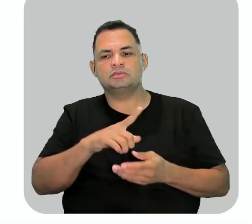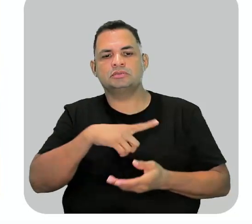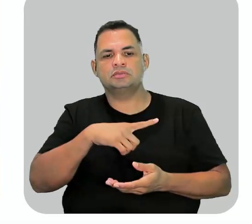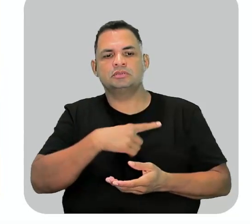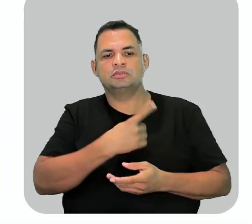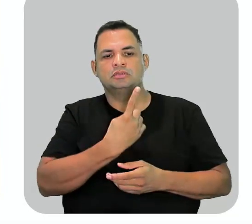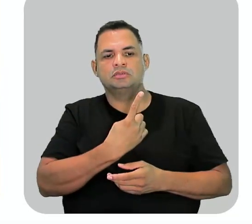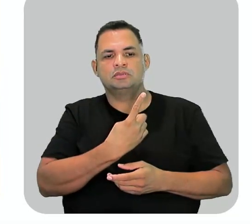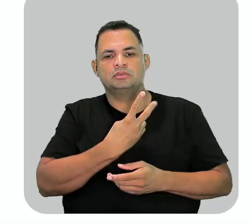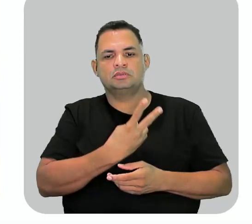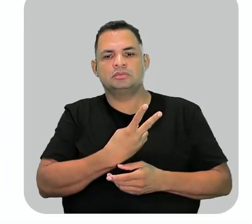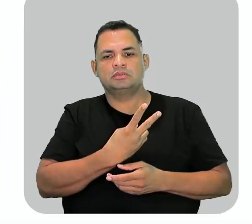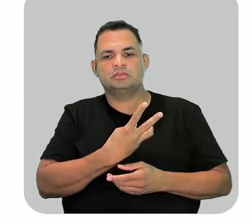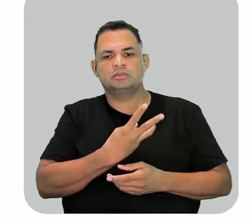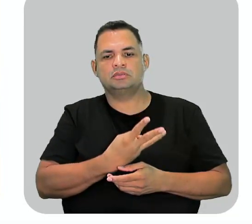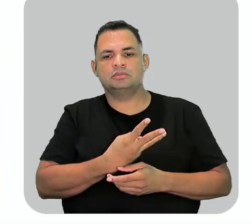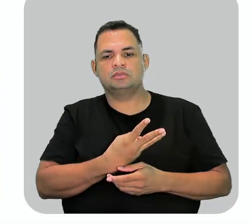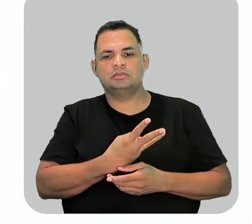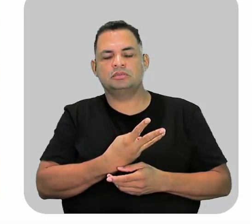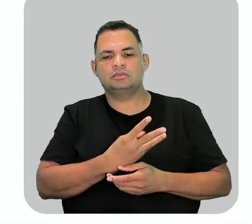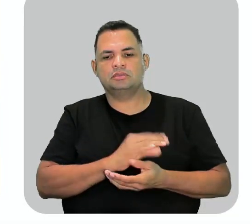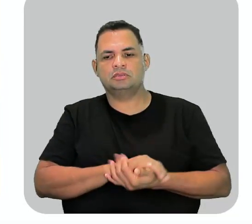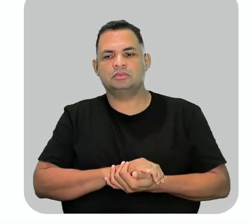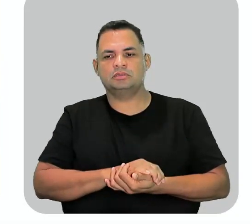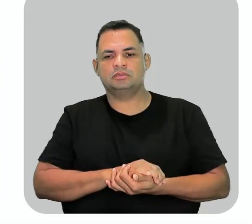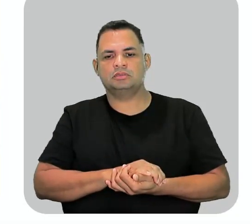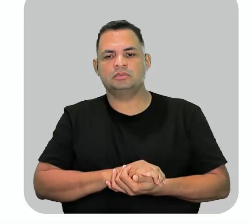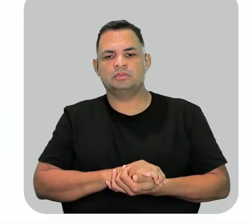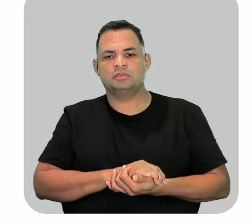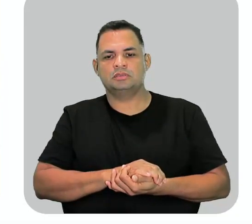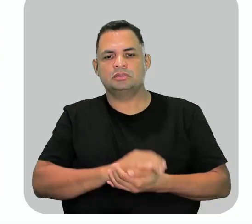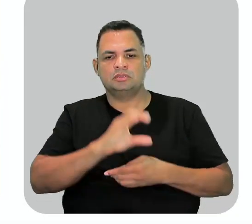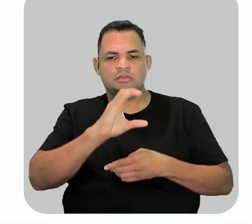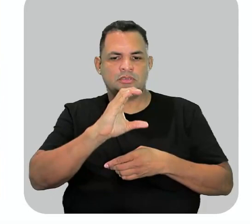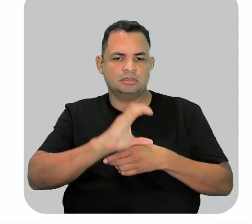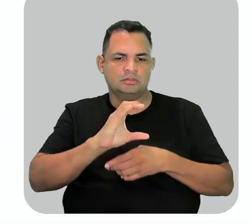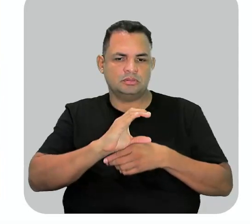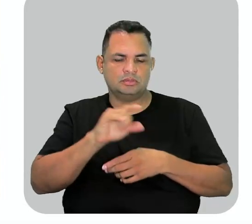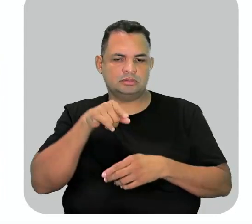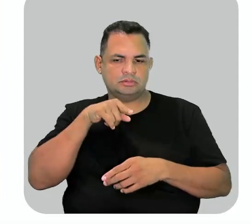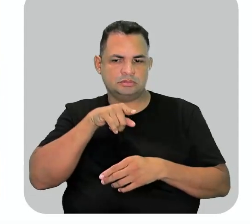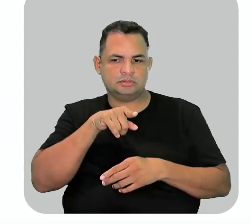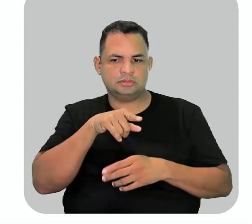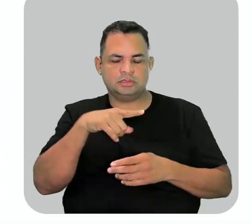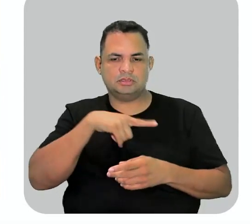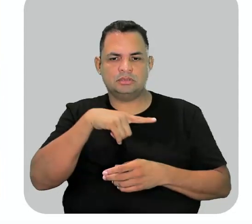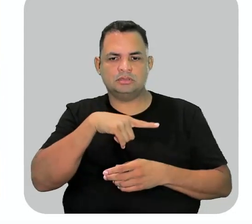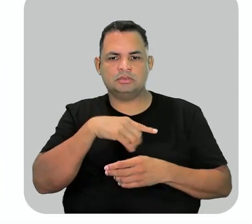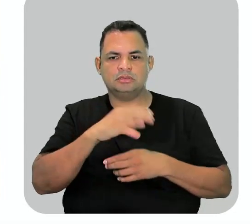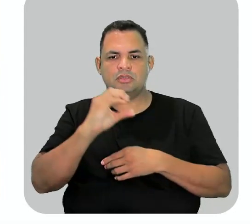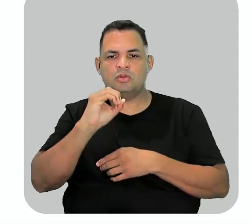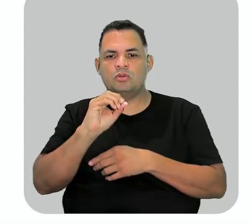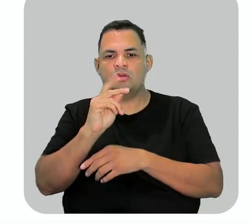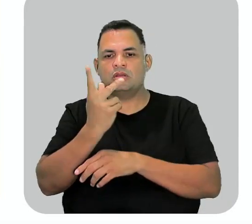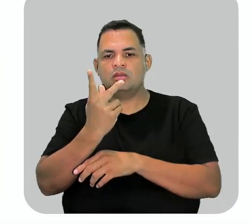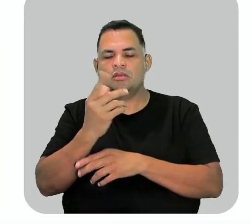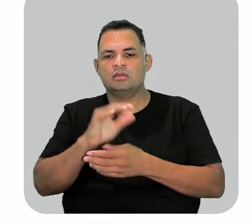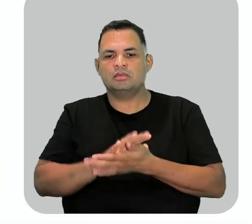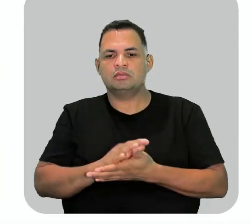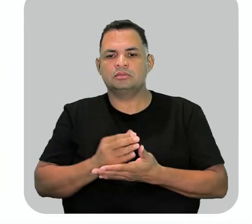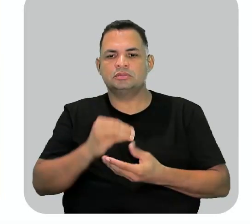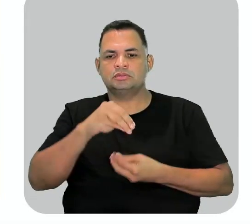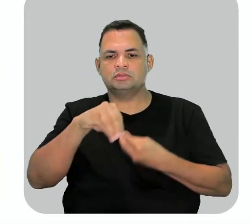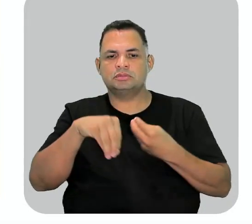ter 1, 2, 3. E no carbono central, nós temos lá a hidroxila, que